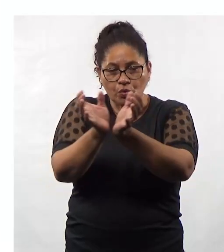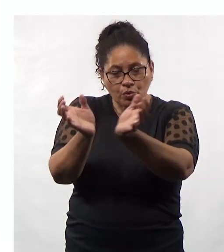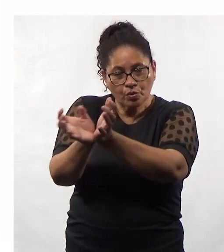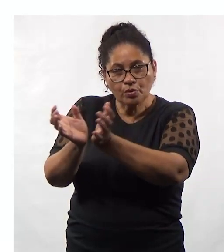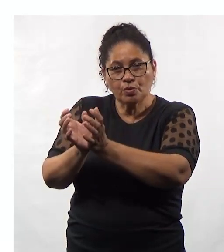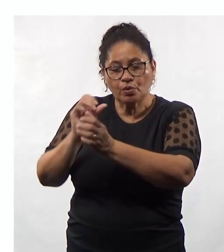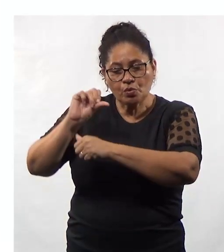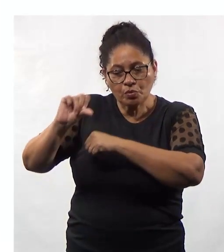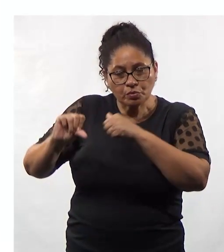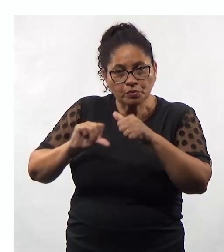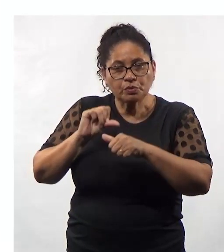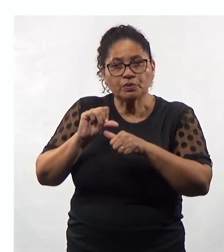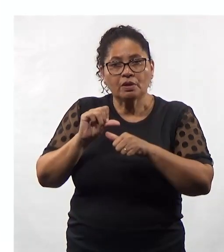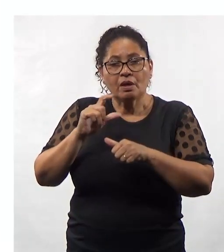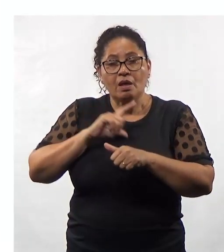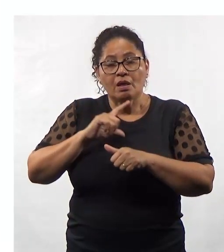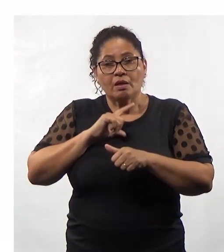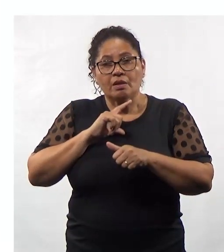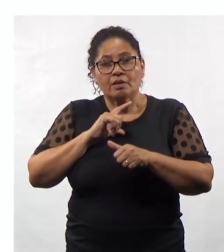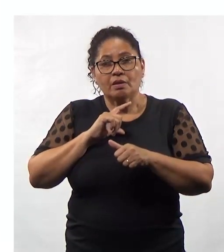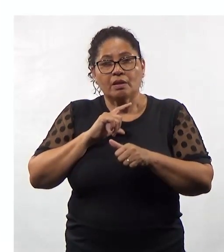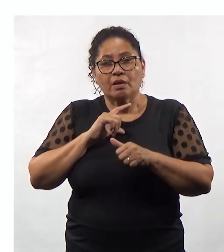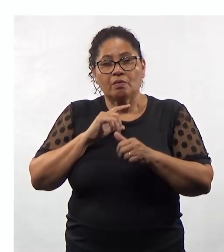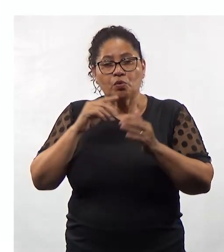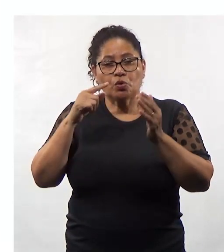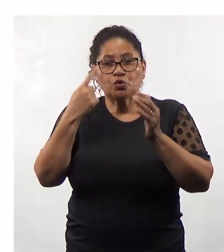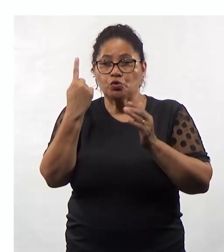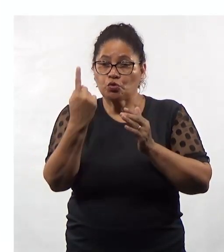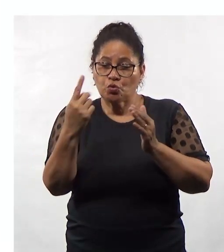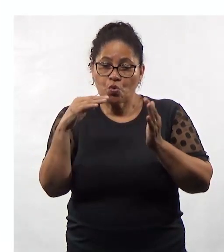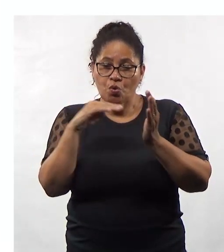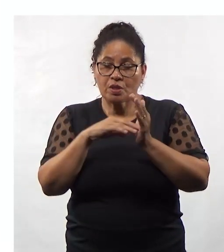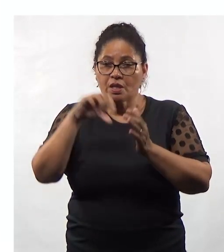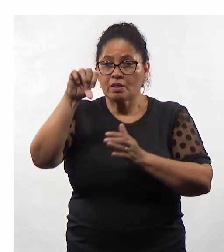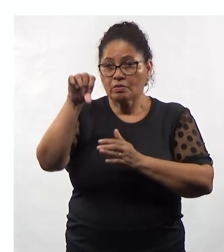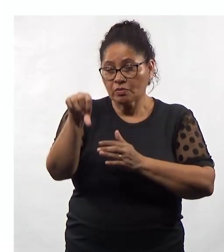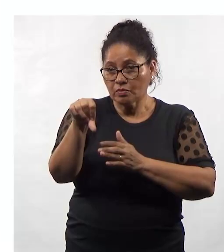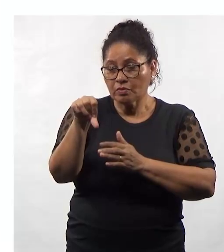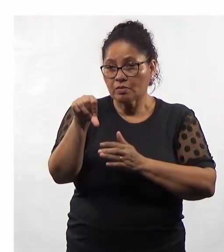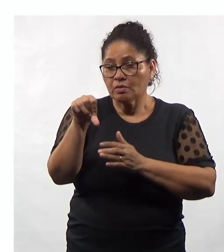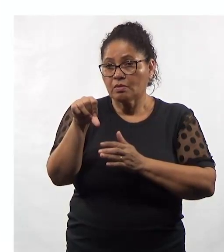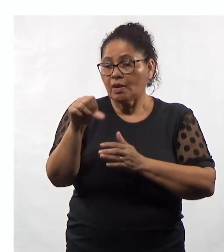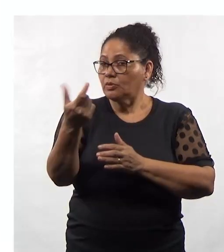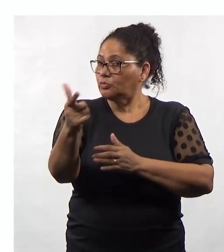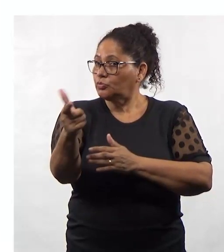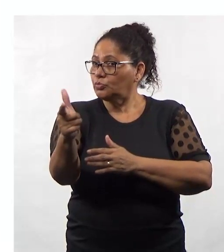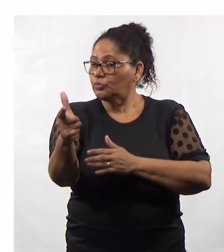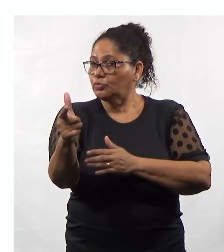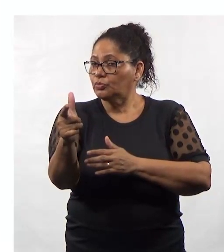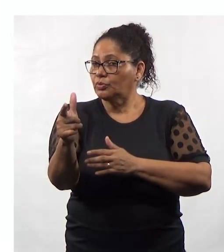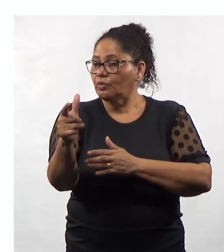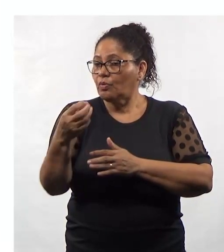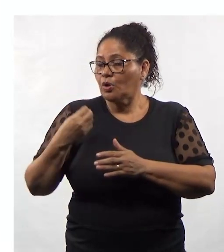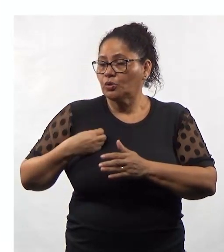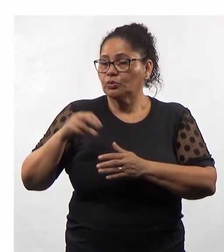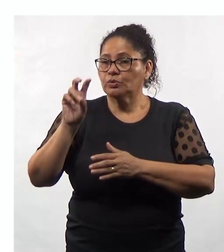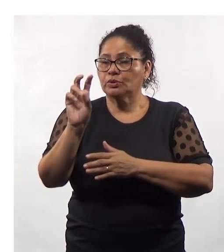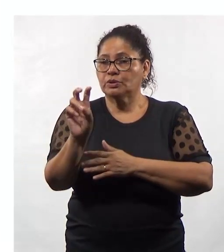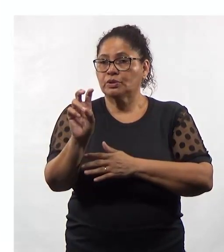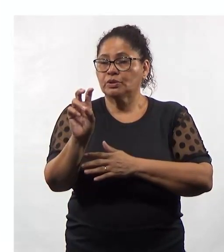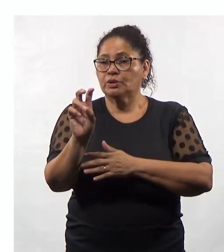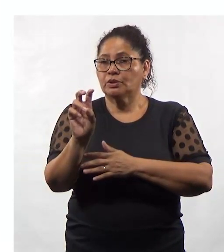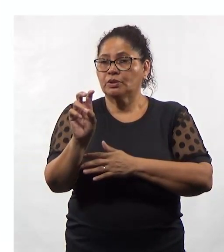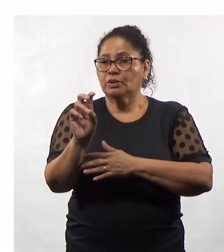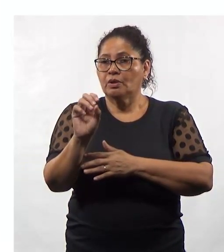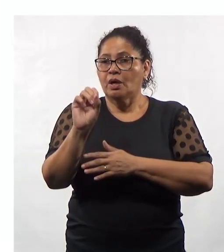classificação ou a avaliação, né, ela teve uma escala de 1 a 9, porém ela não teve a nota 5. Ou